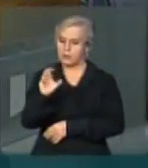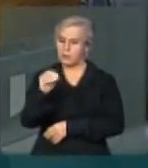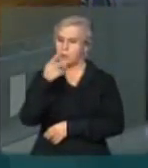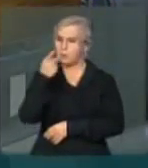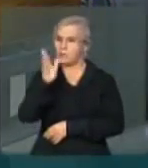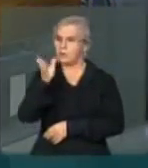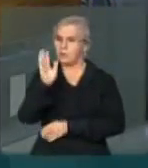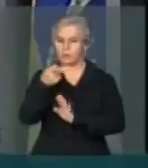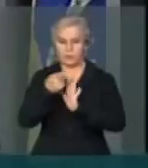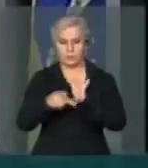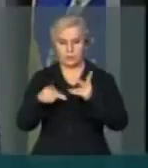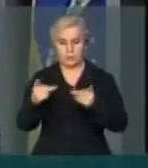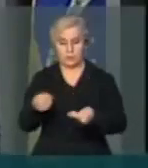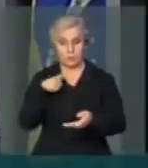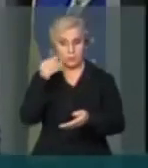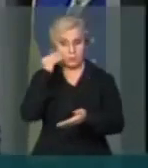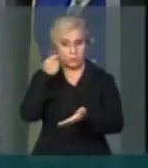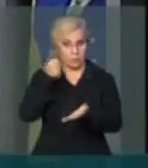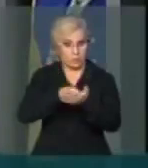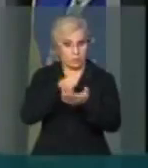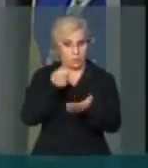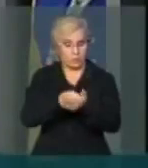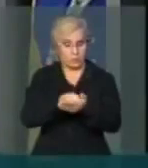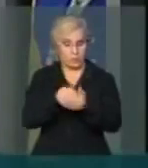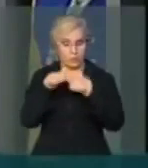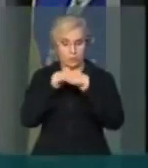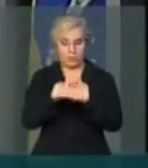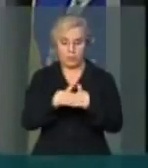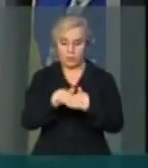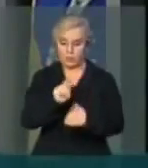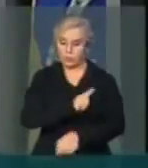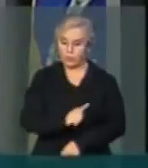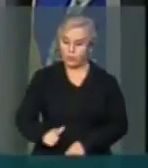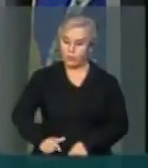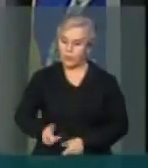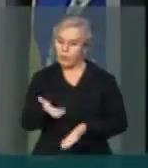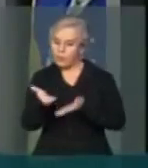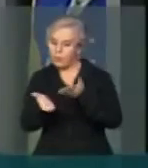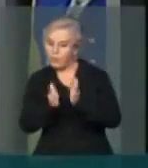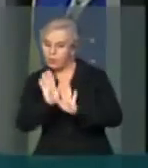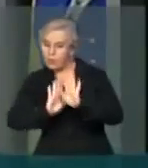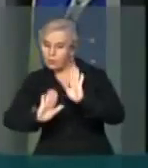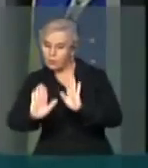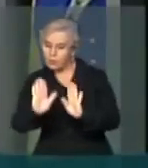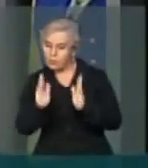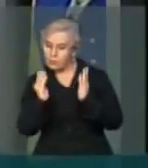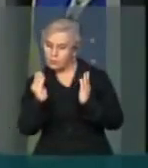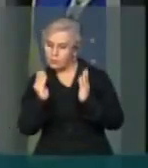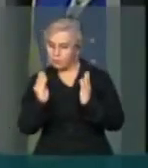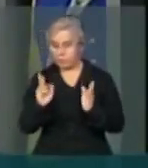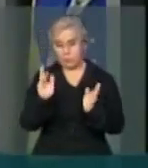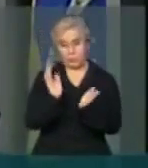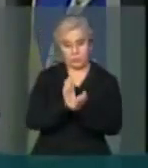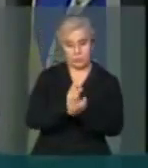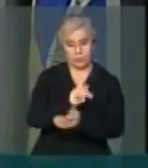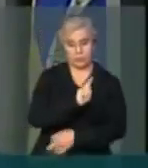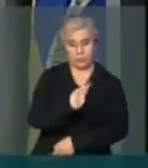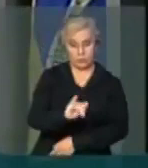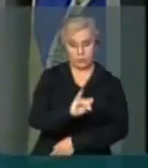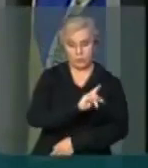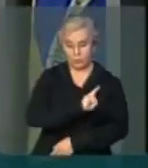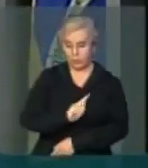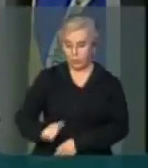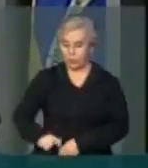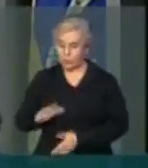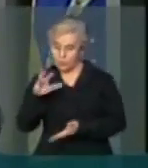exatamente obrigar que o governador tenha mais zelo. E aquele governador que mexer